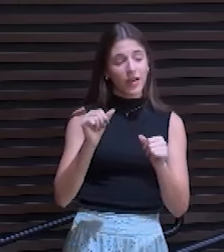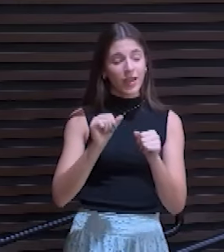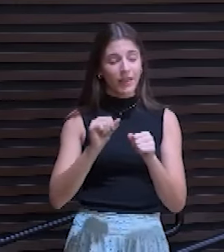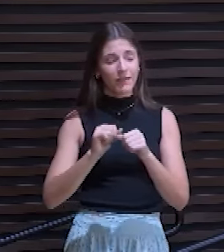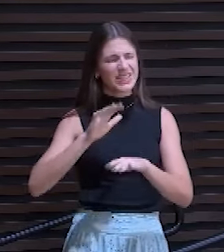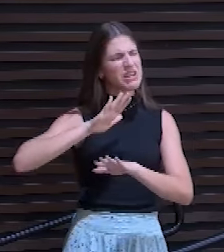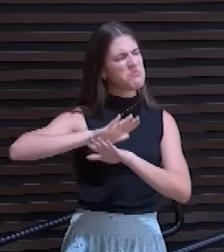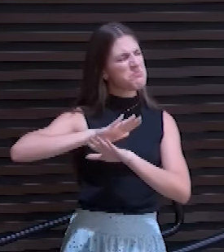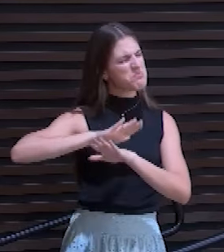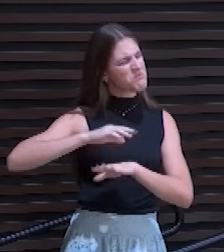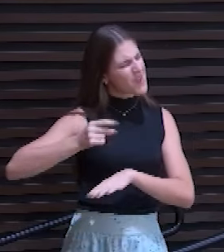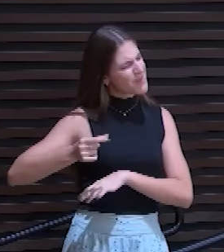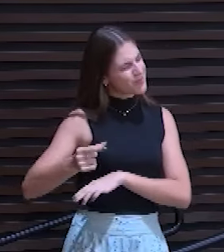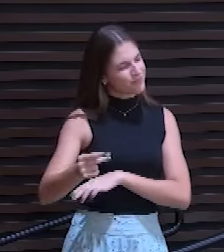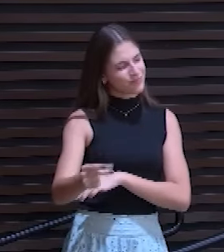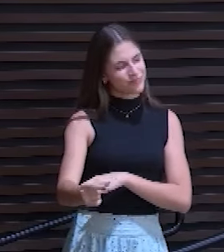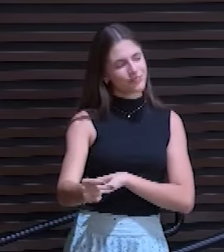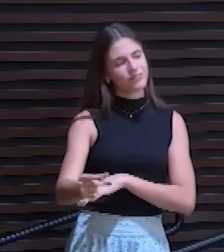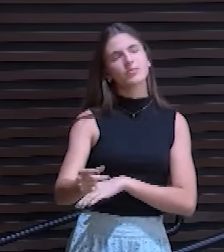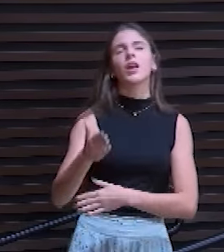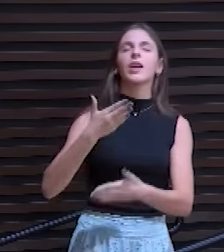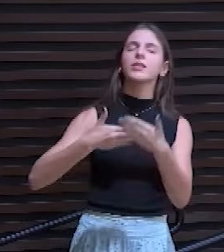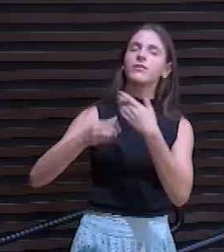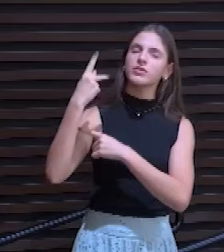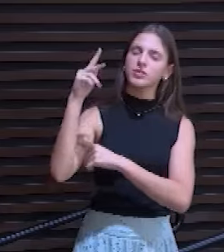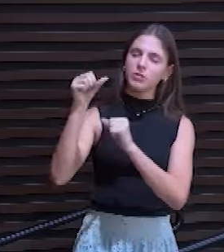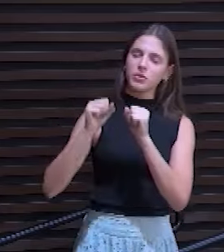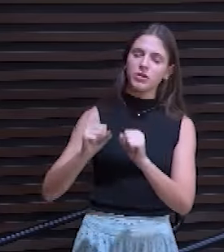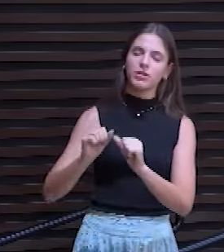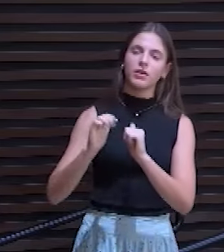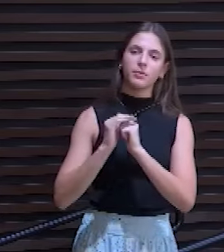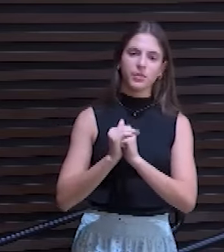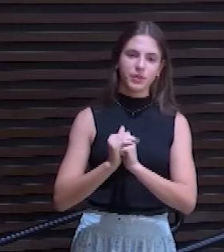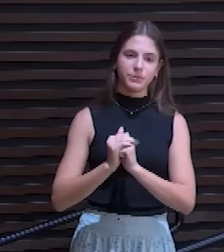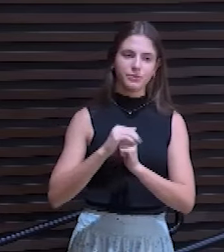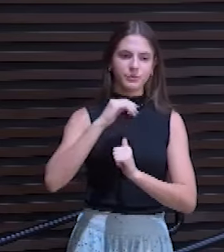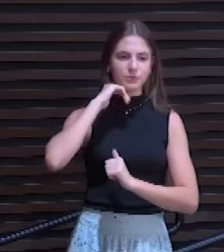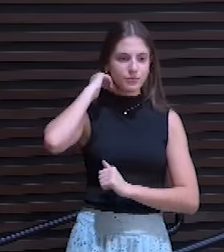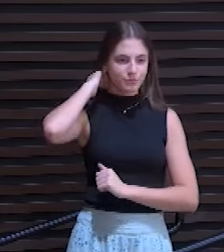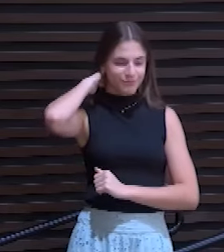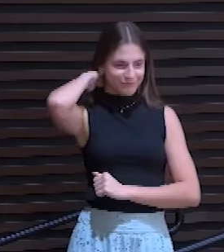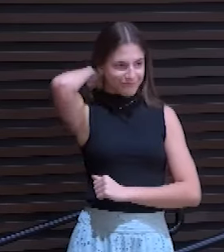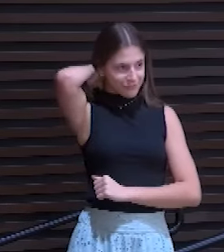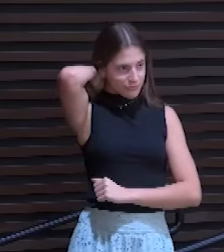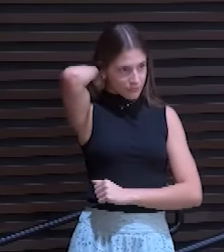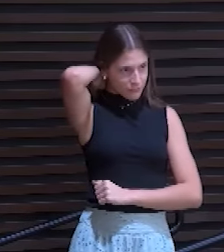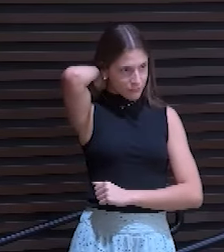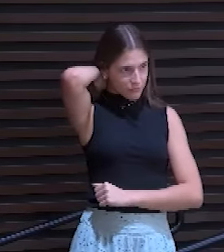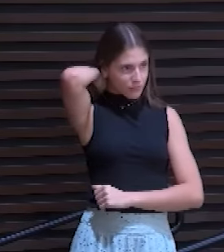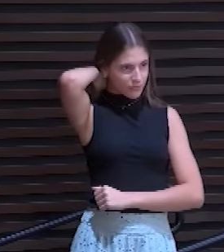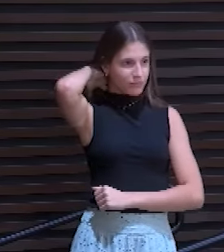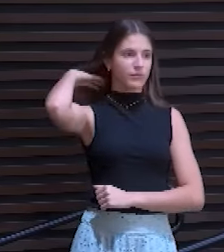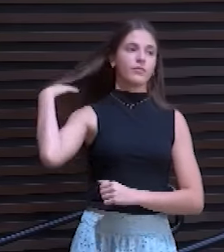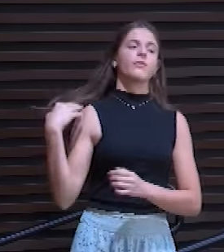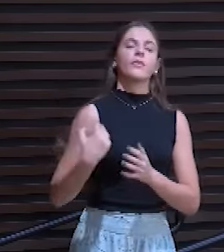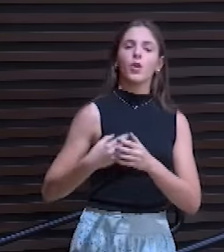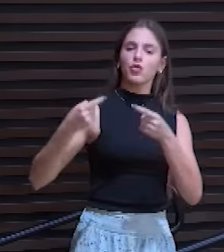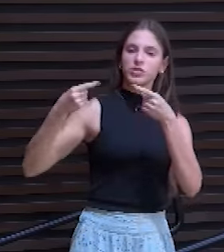Teu próprio poder que opera em nós. Amém. Meus queridos, desafio aos